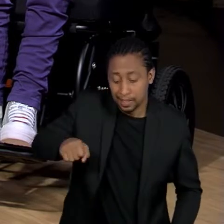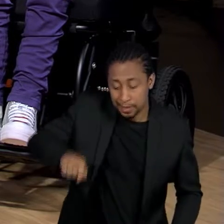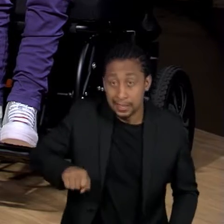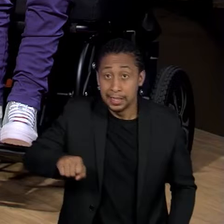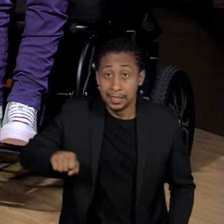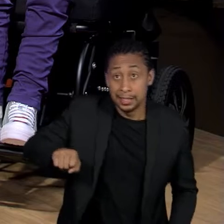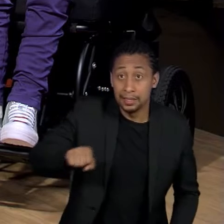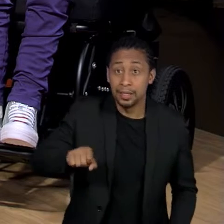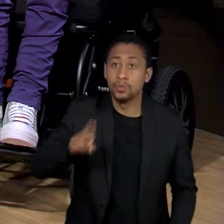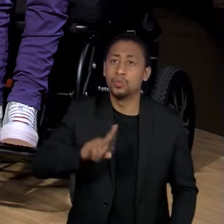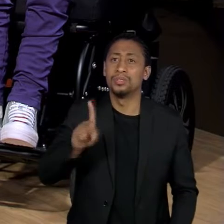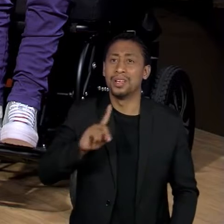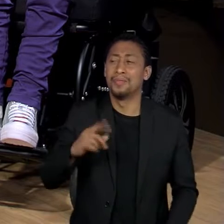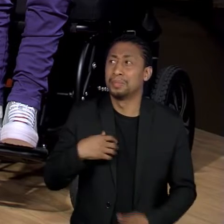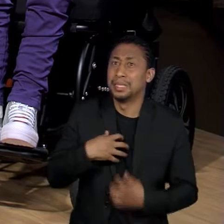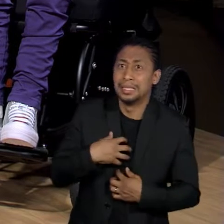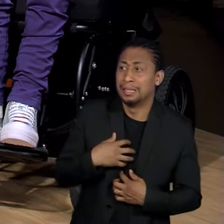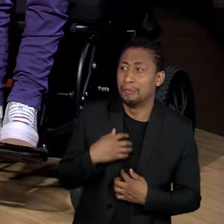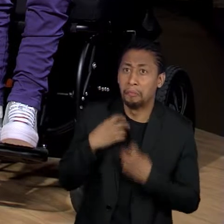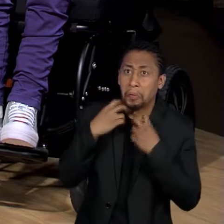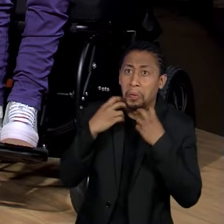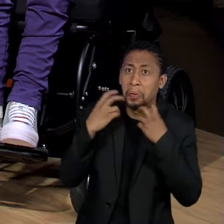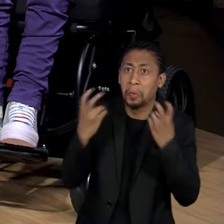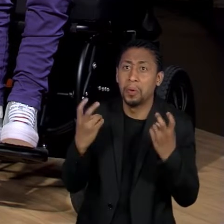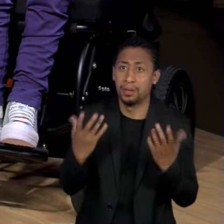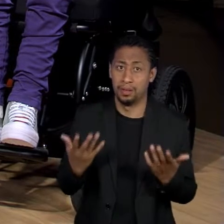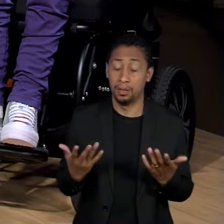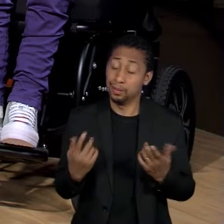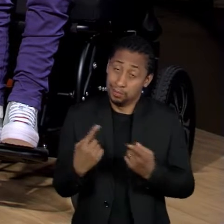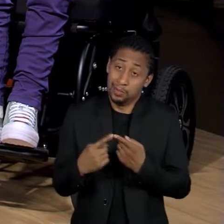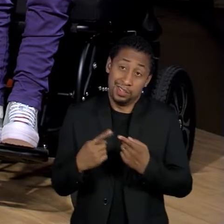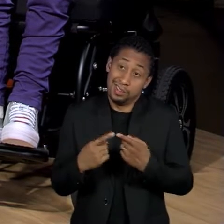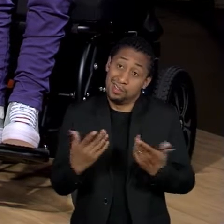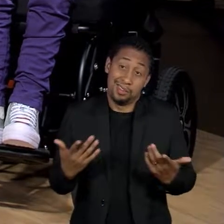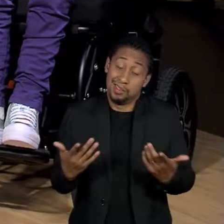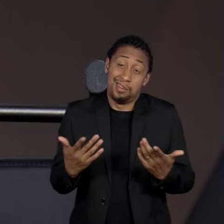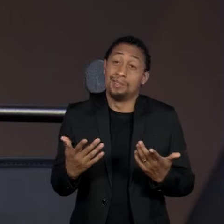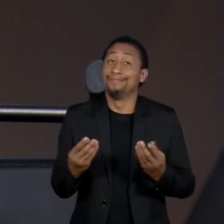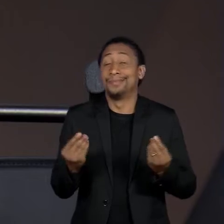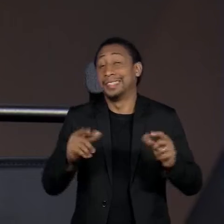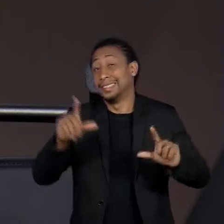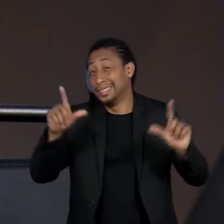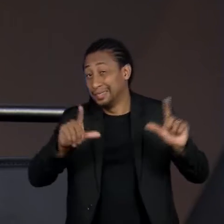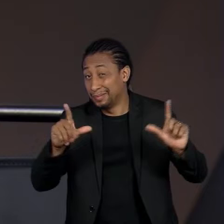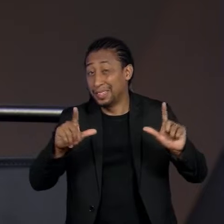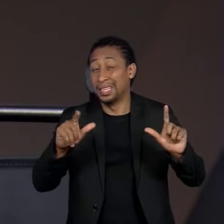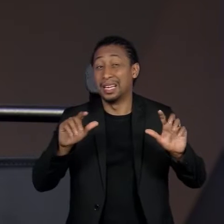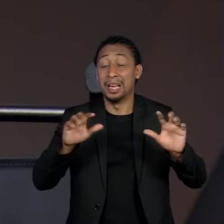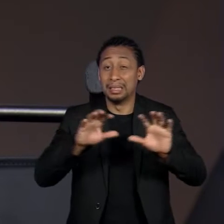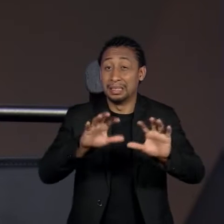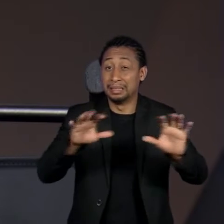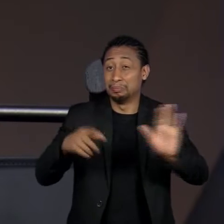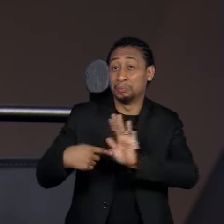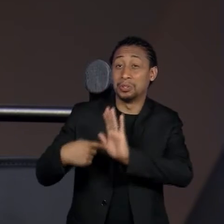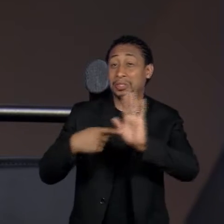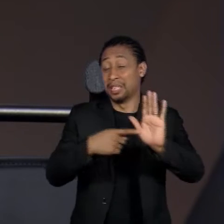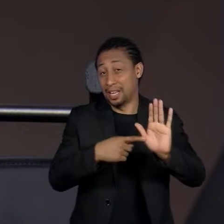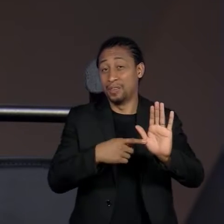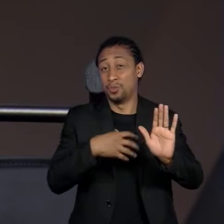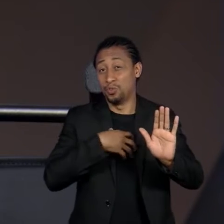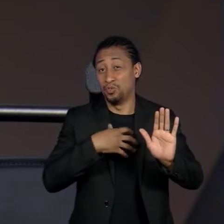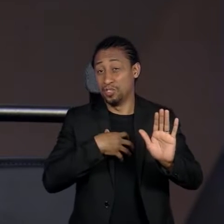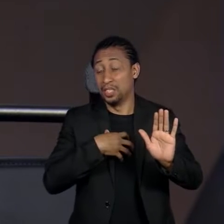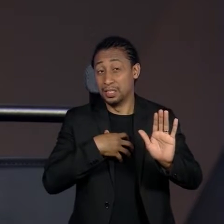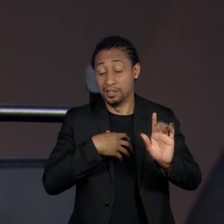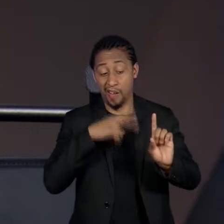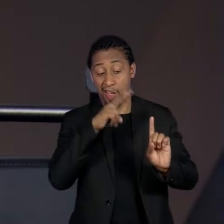se questionar o porquê disso, pela própria grande mídia de perpetuar esses estereótipos. Por exemplo,